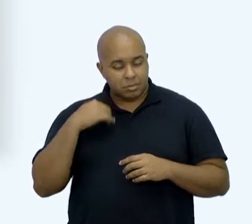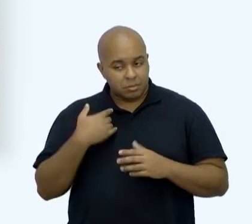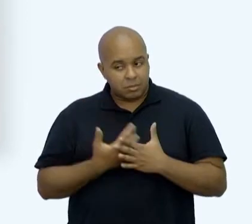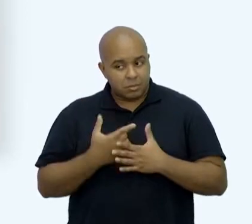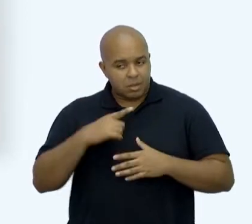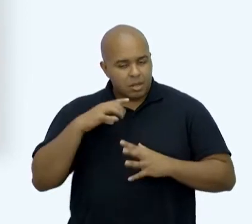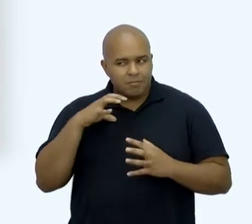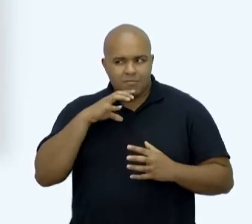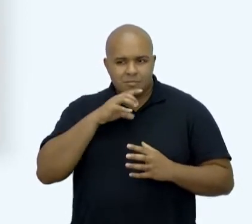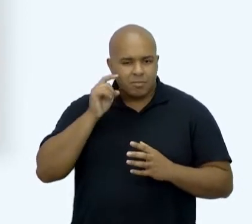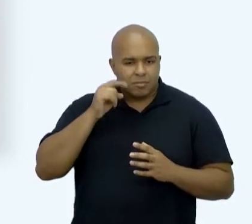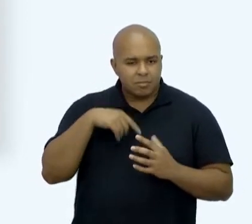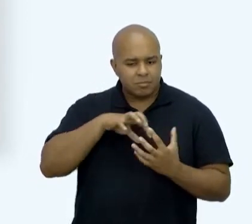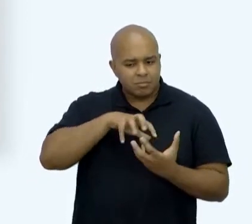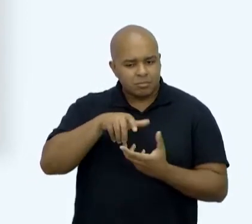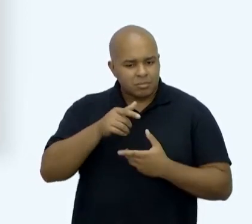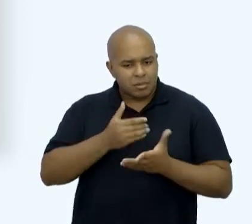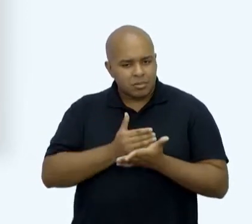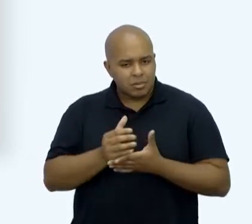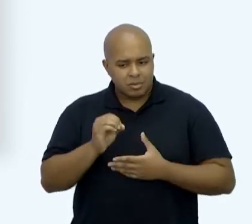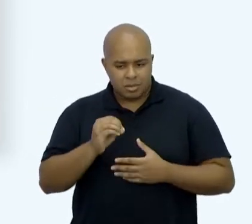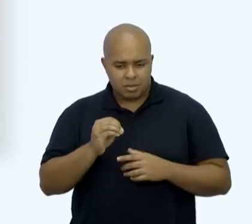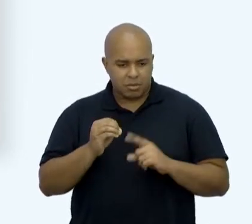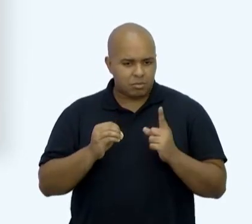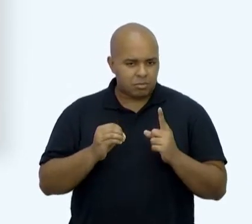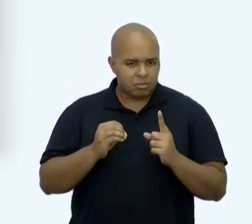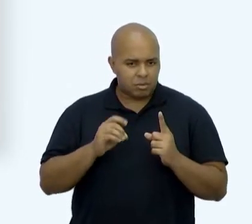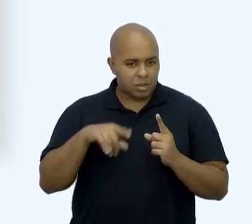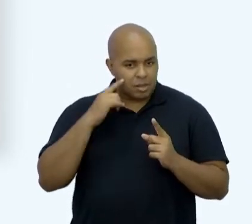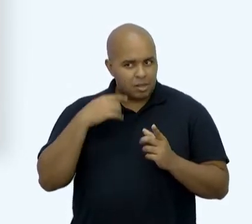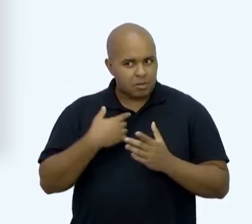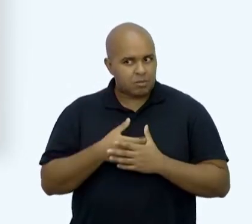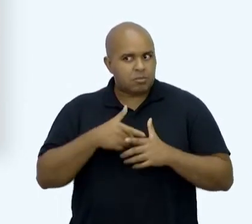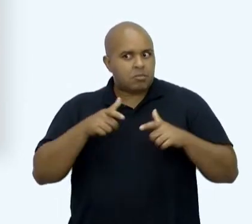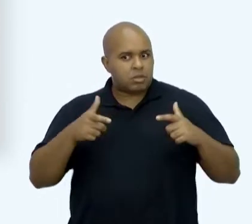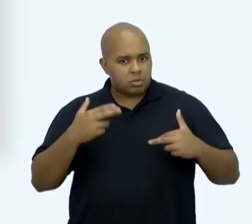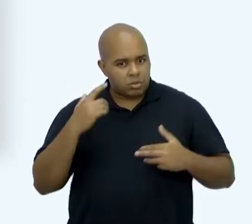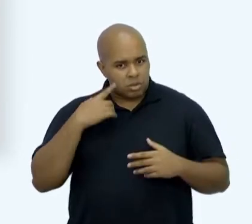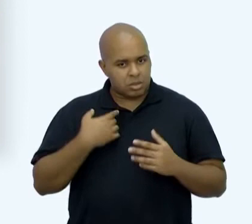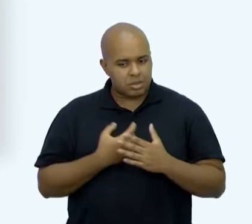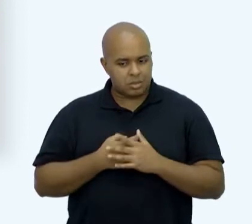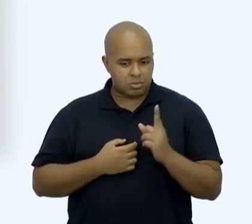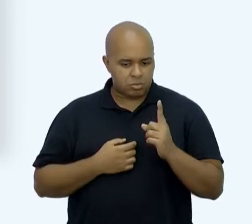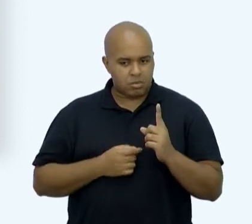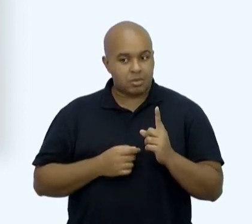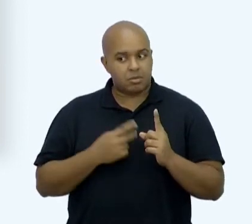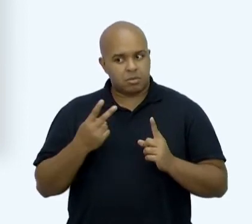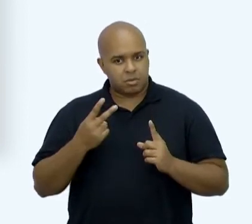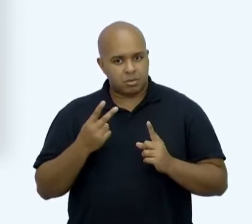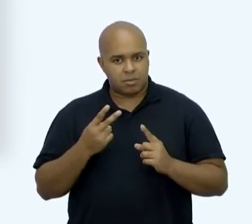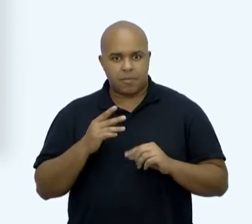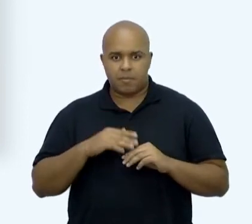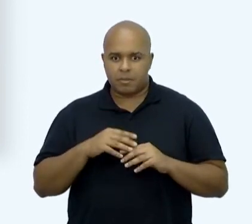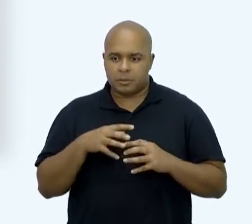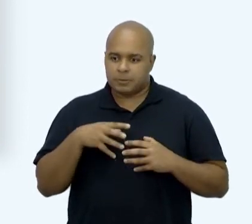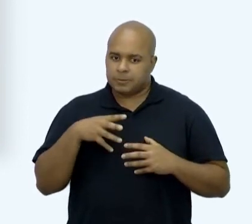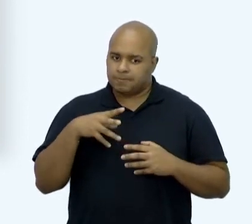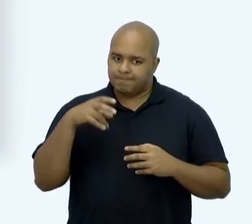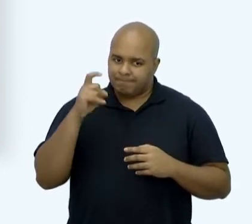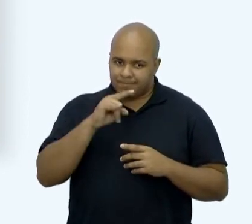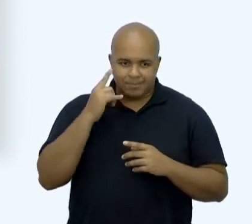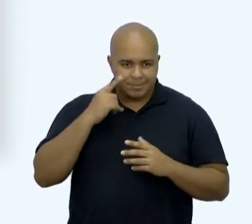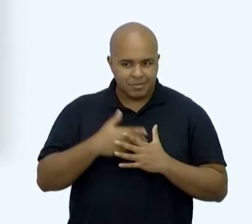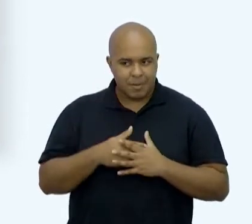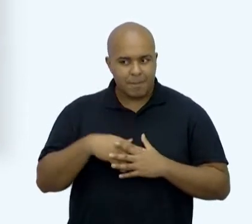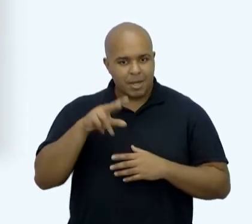Quando a temperatura média global passa de 0 para 1, isso é uma grande coisa. Se passa de 1 para 2, é uma coisa massiva. Se vai